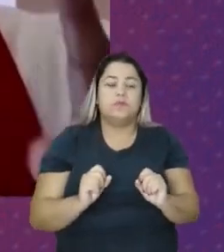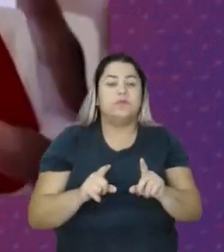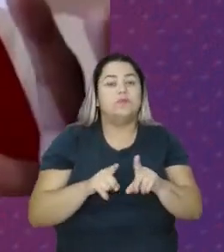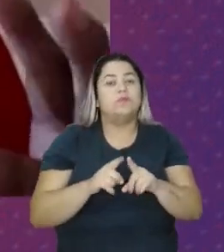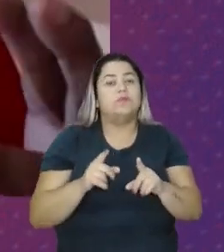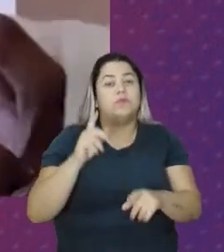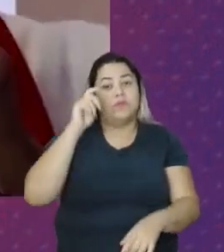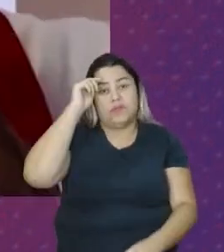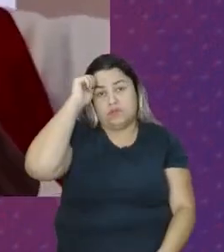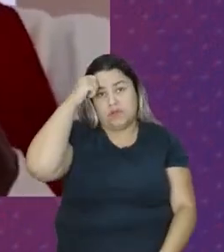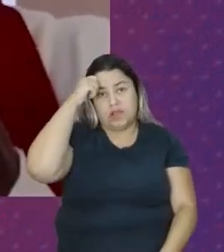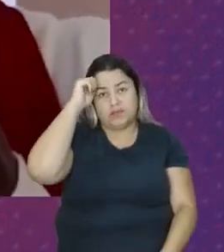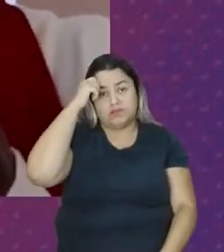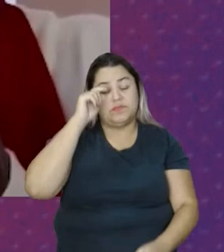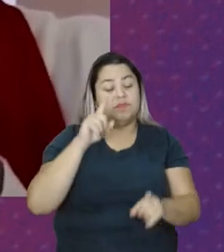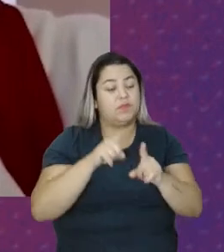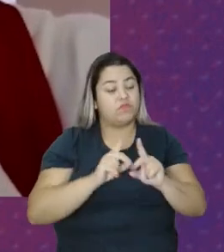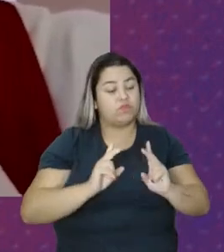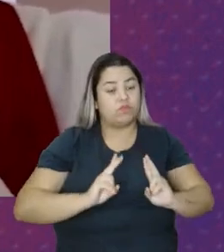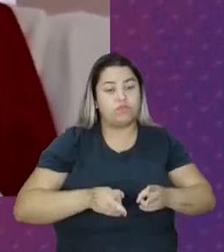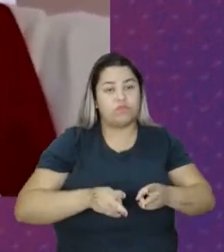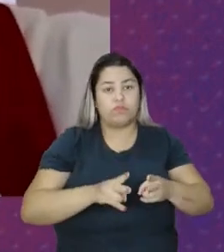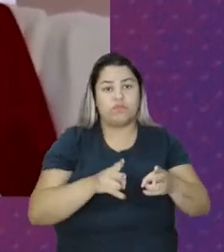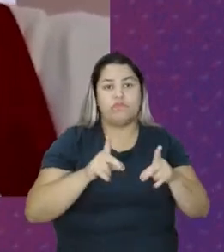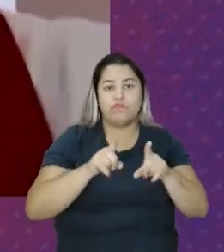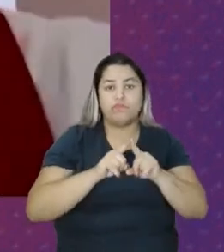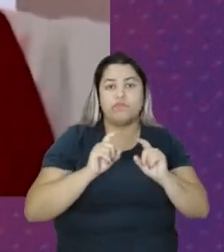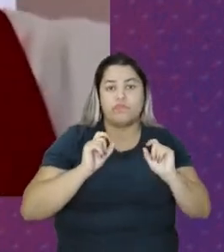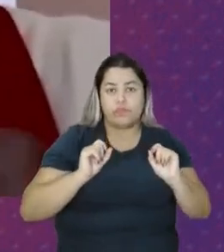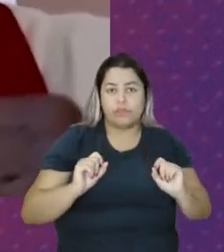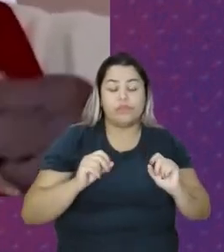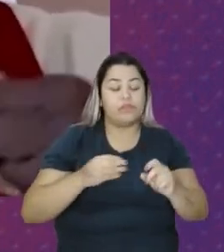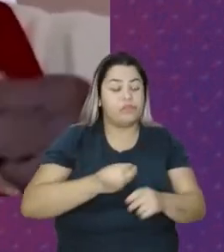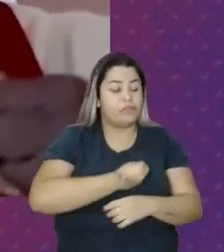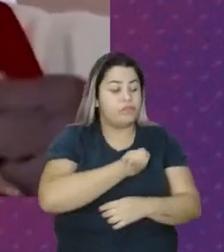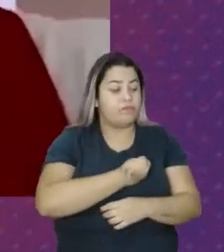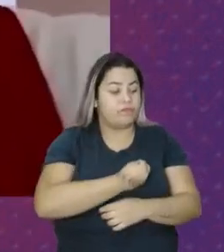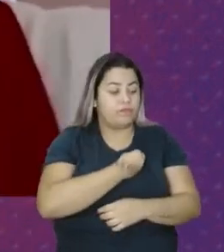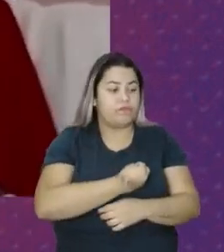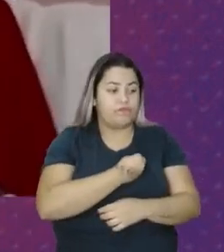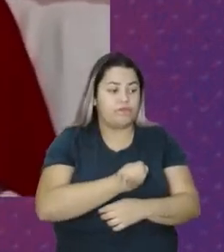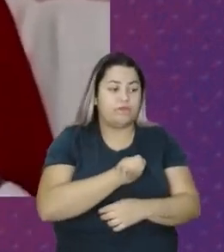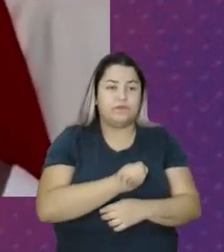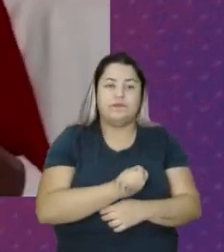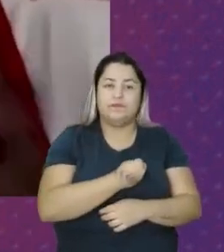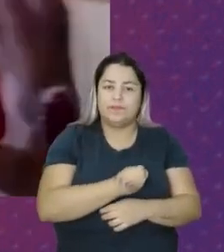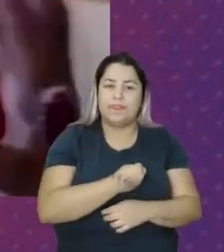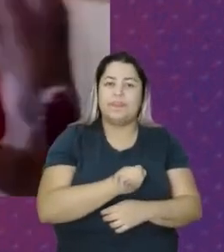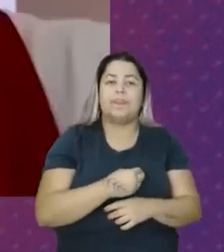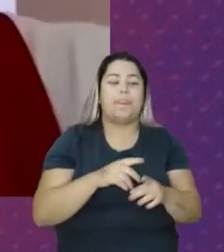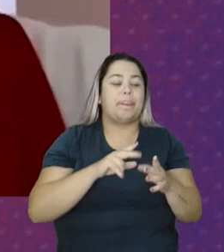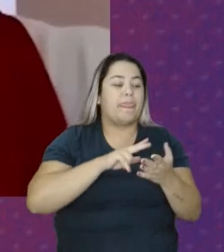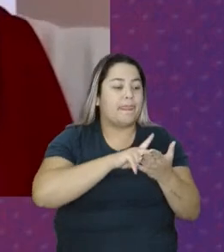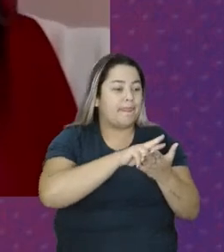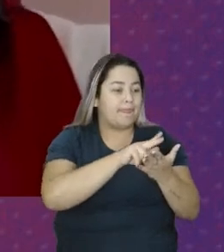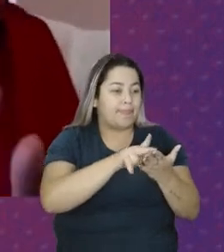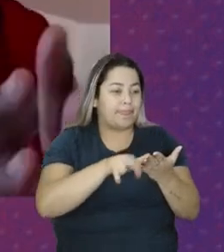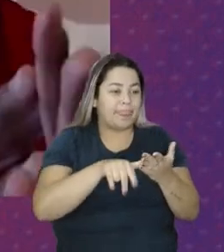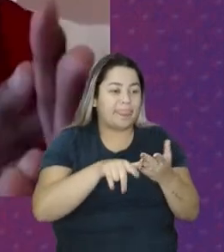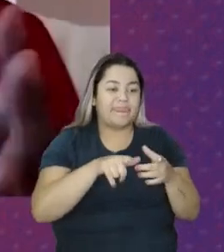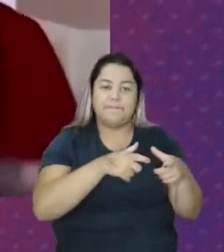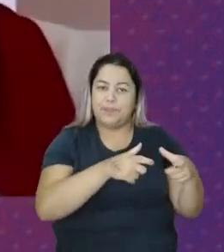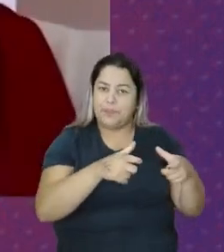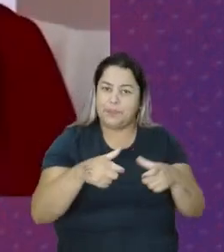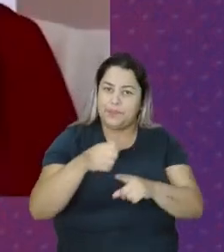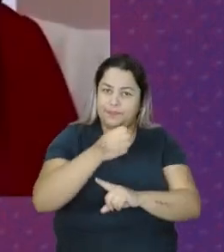contemporâneo do racismo, ele continua a ser uma questão presente que afeta diversas esferas